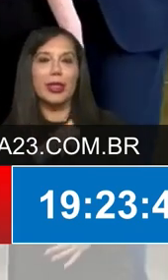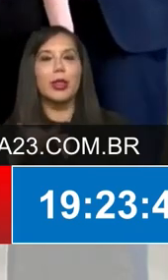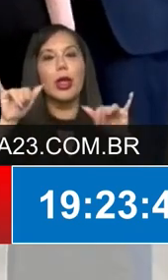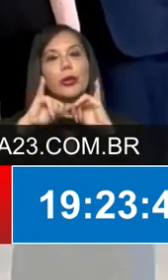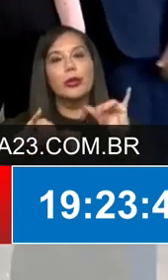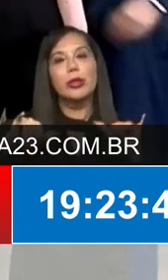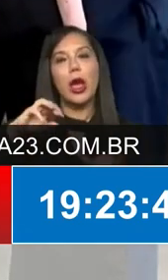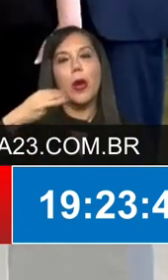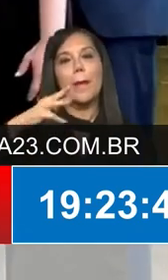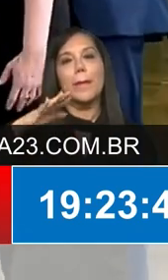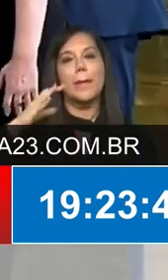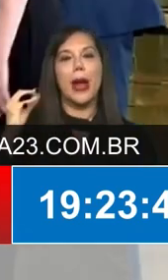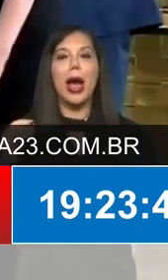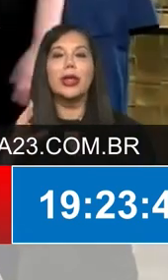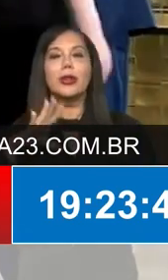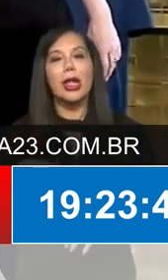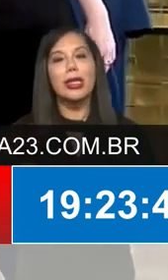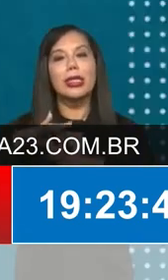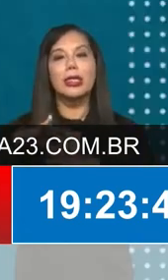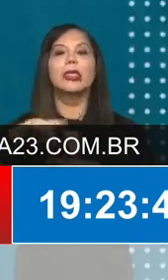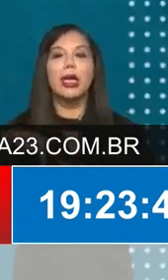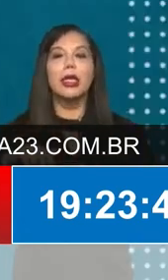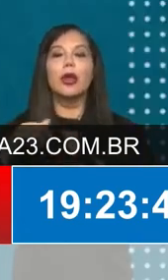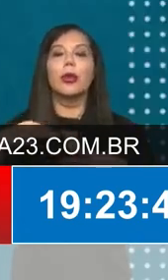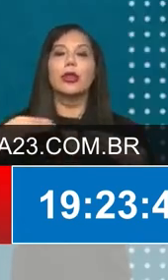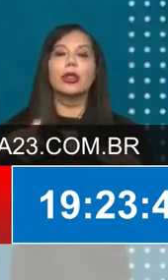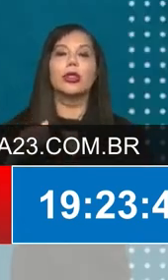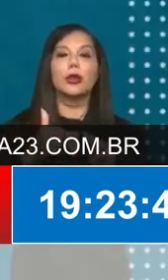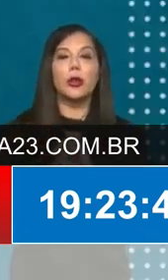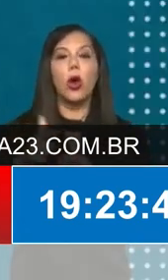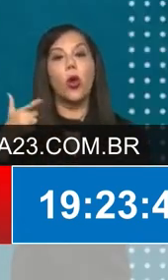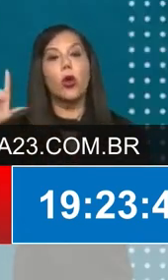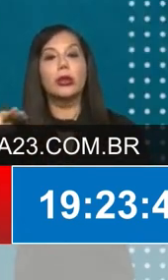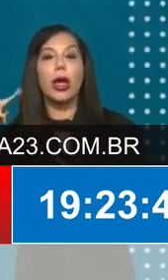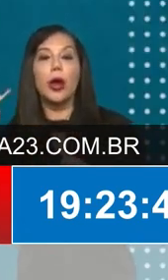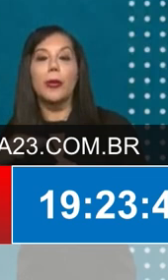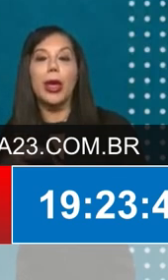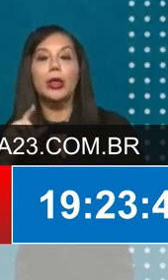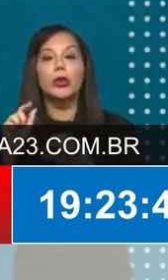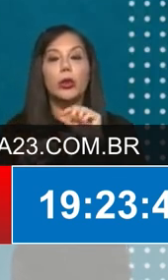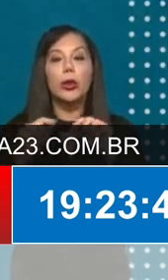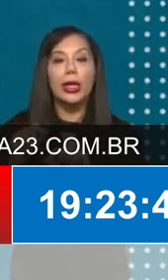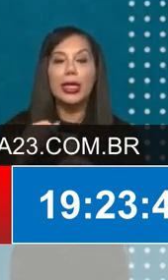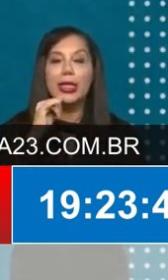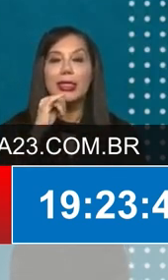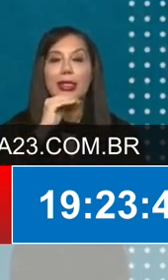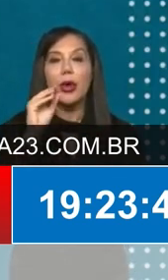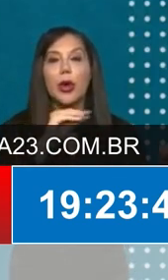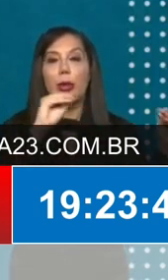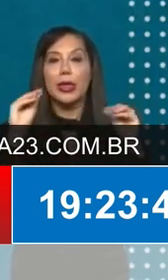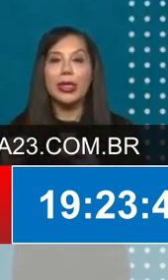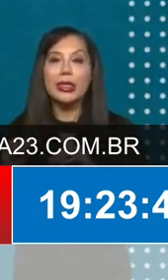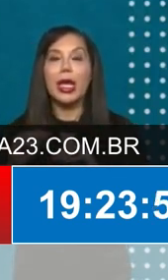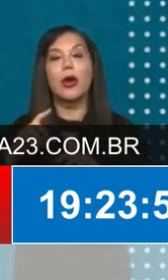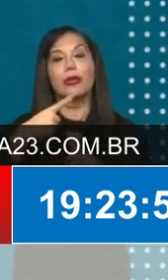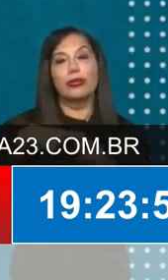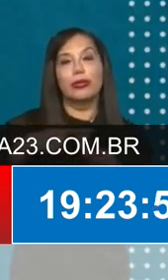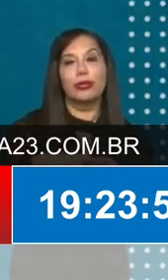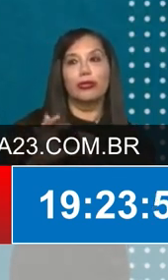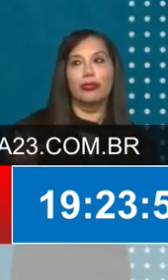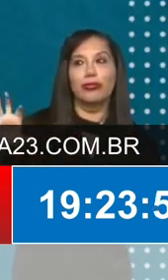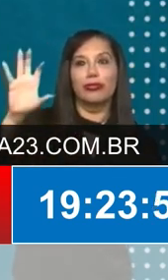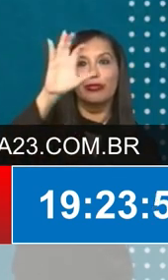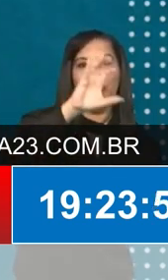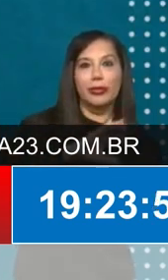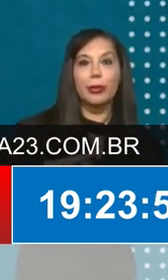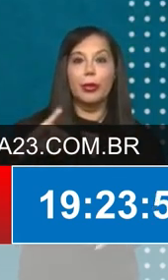em março e é liderada pelo Ministério do Esporte. Outra meta é indicar possíveis gargalos, como as migrações regionais em busca de oportunidades. Segundo